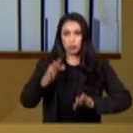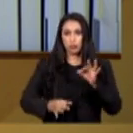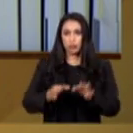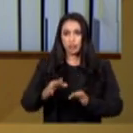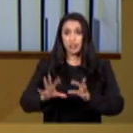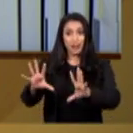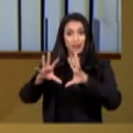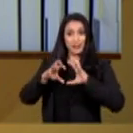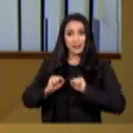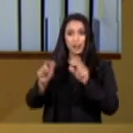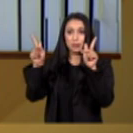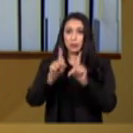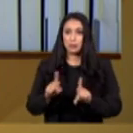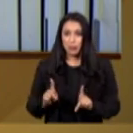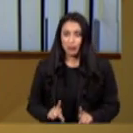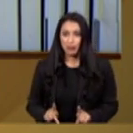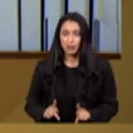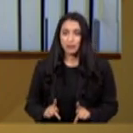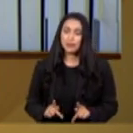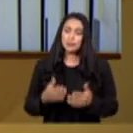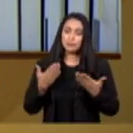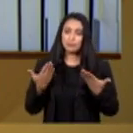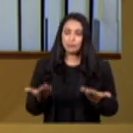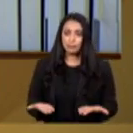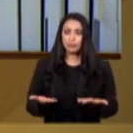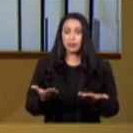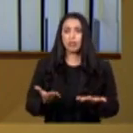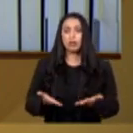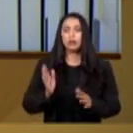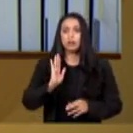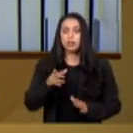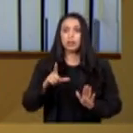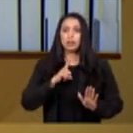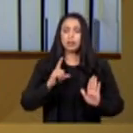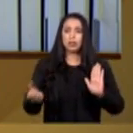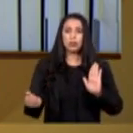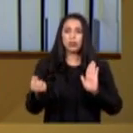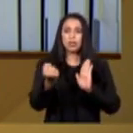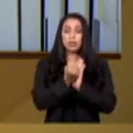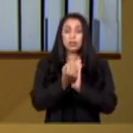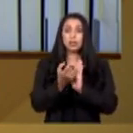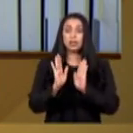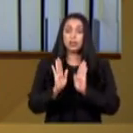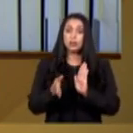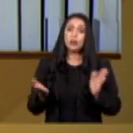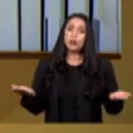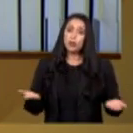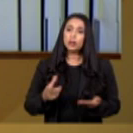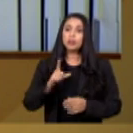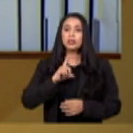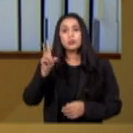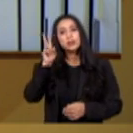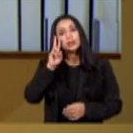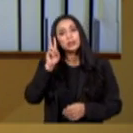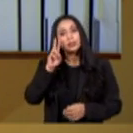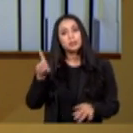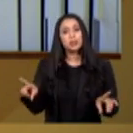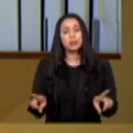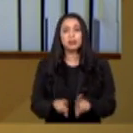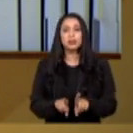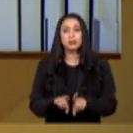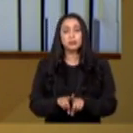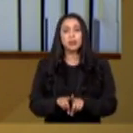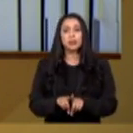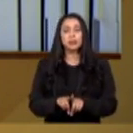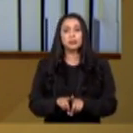e lembrando também que hoje já que você nesse fez esse registro e hoje temos que lembrar também